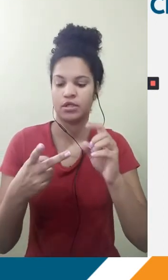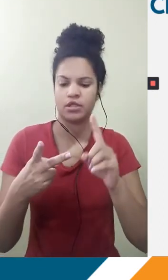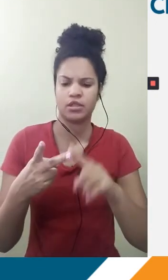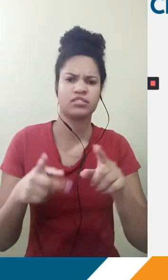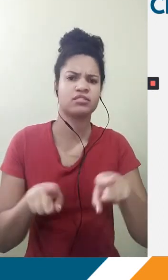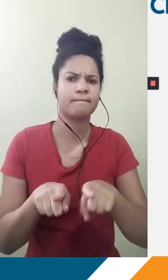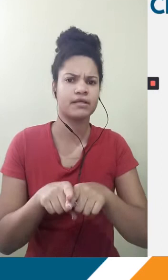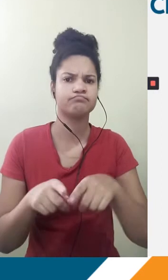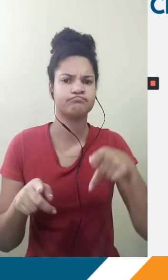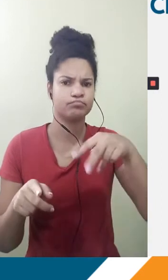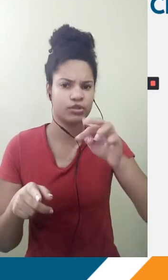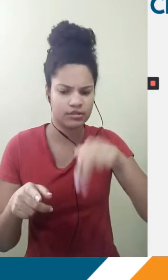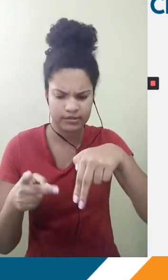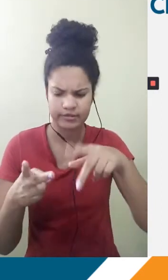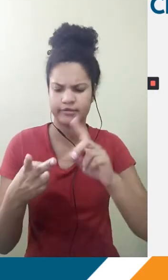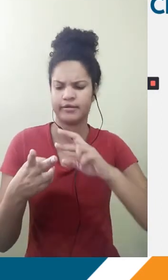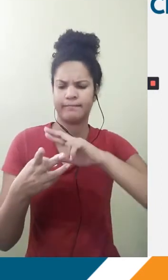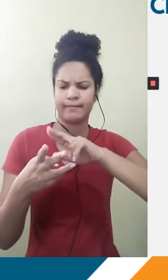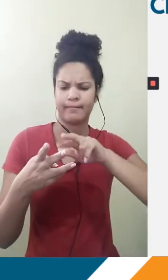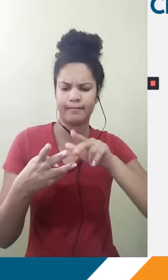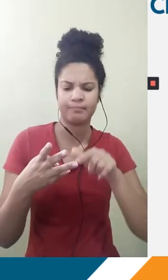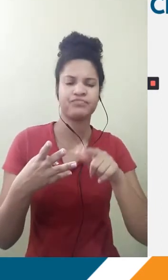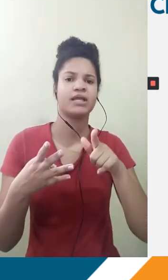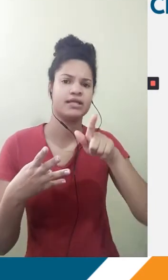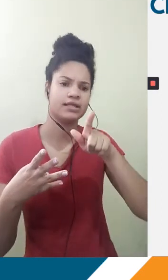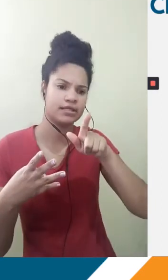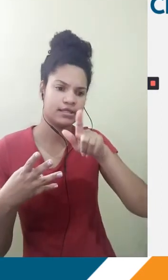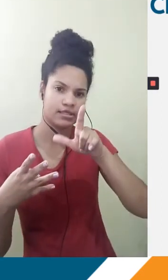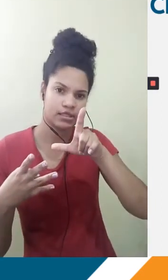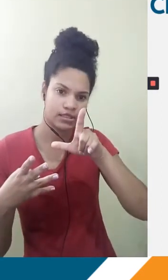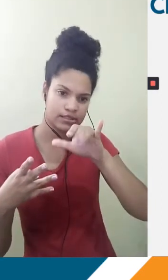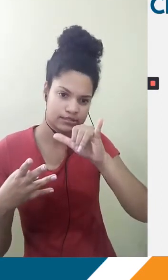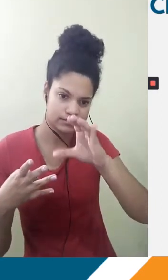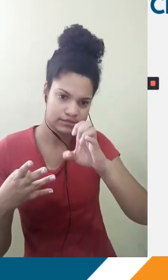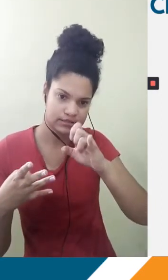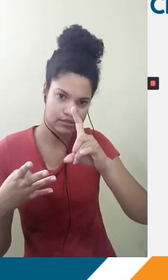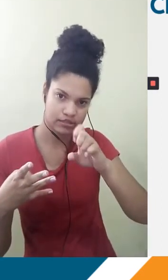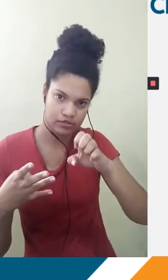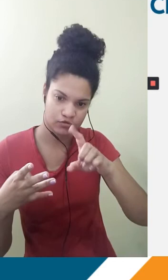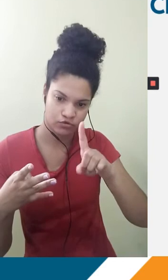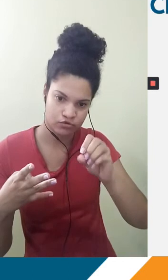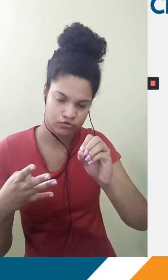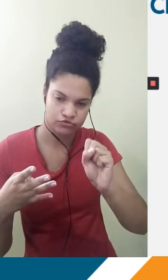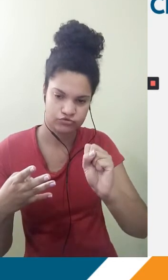presença de glicídios formando glicoproteínas, glicídios com proteínas,